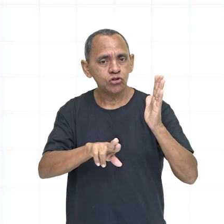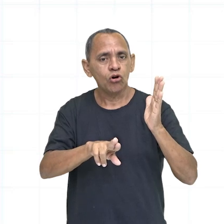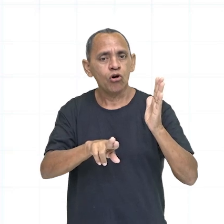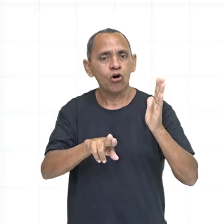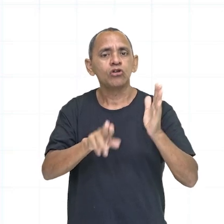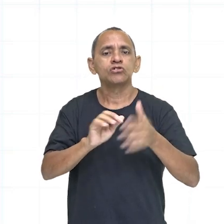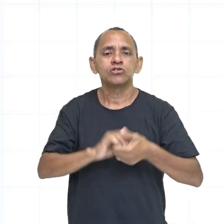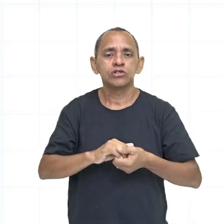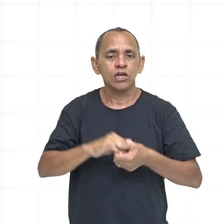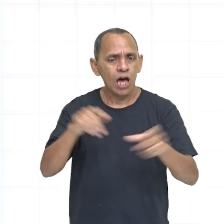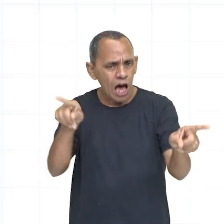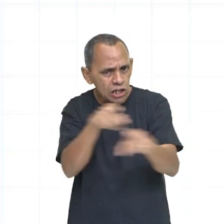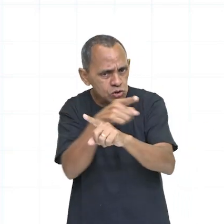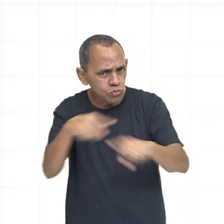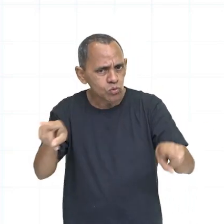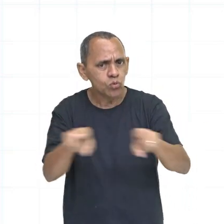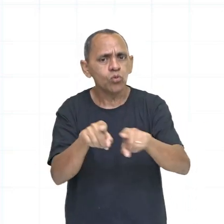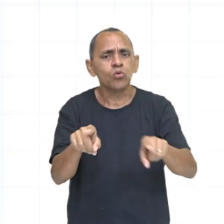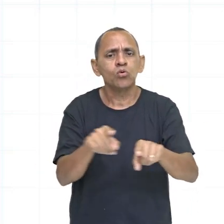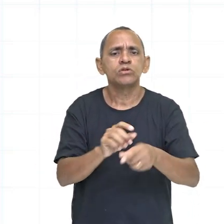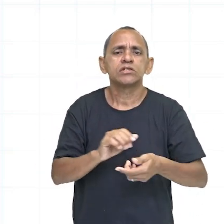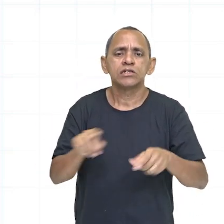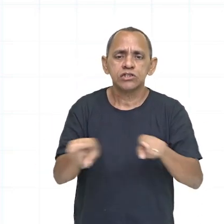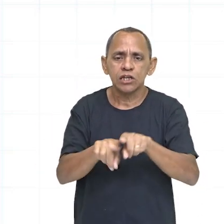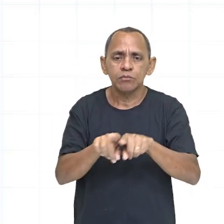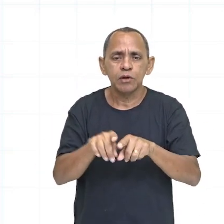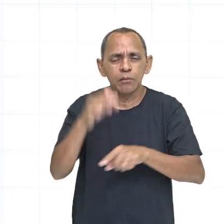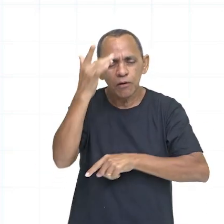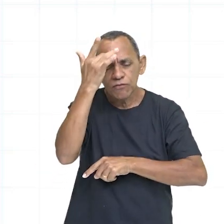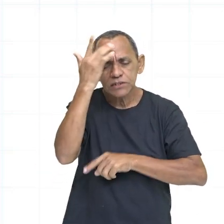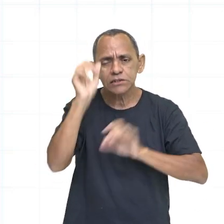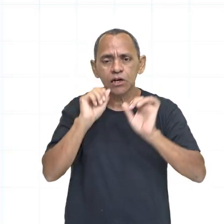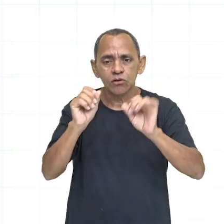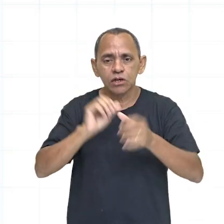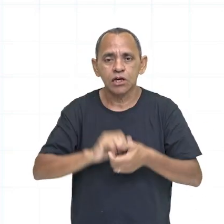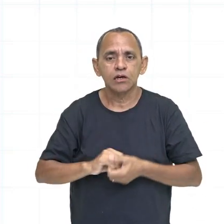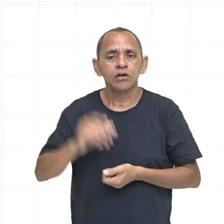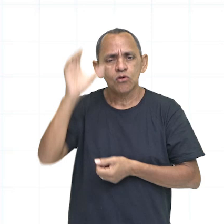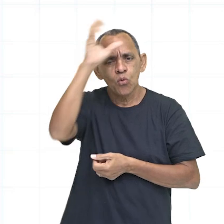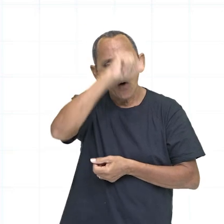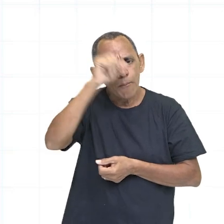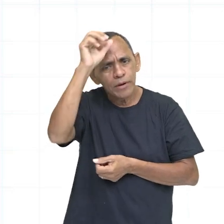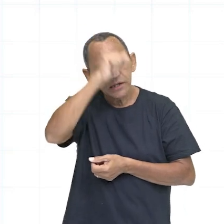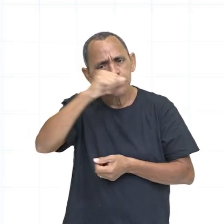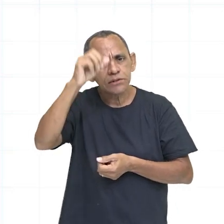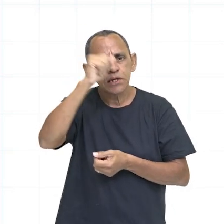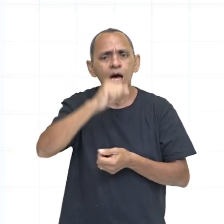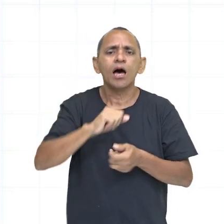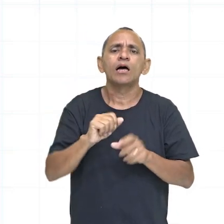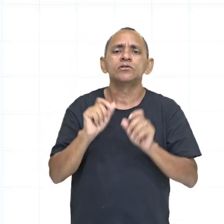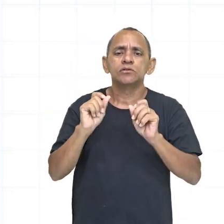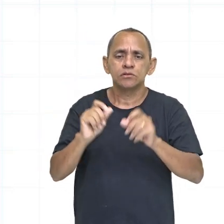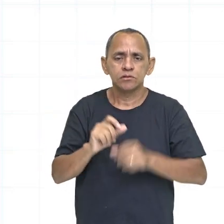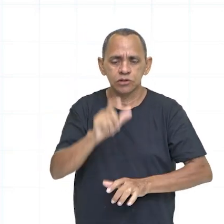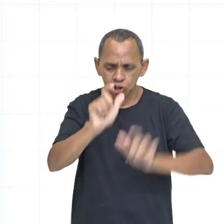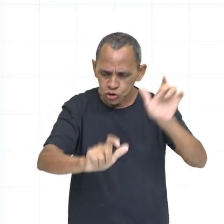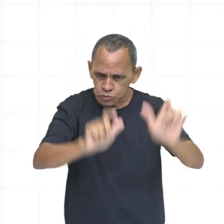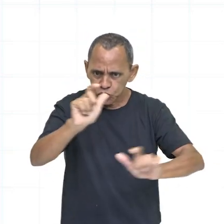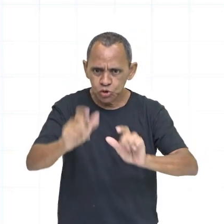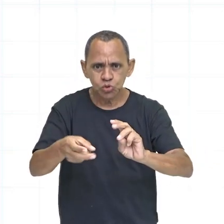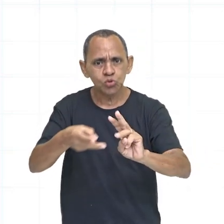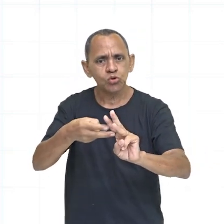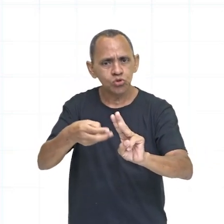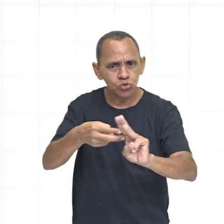que era o quê? Para facilitate. Facilitar o quê? Conversion and cultural